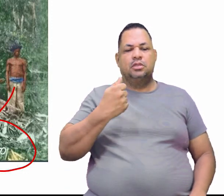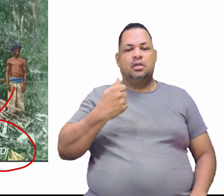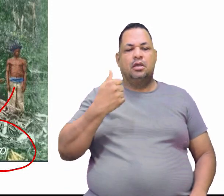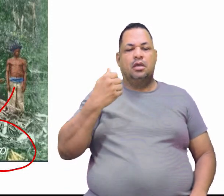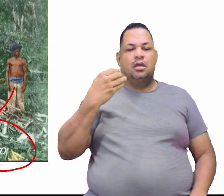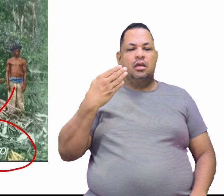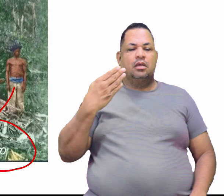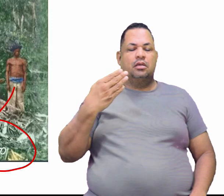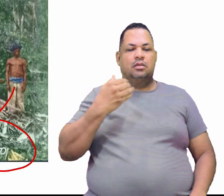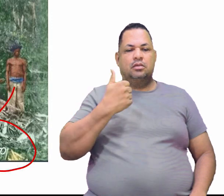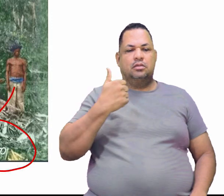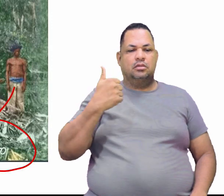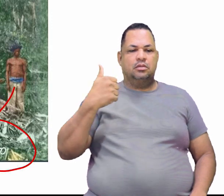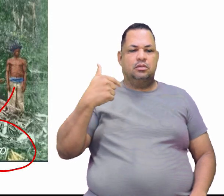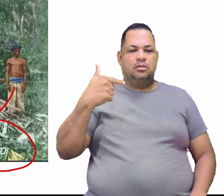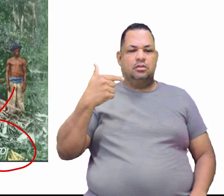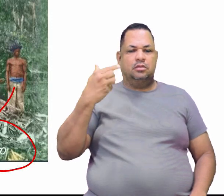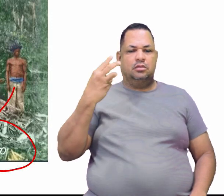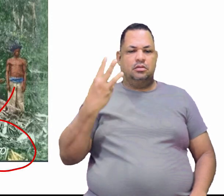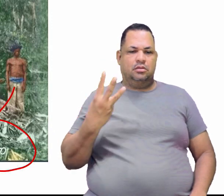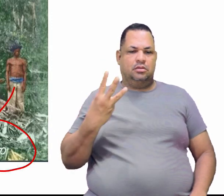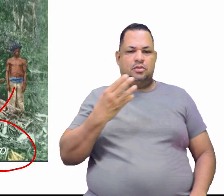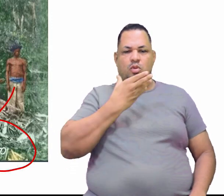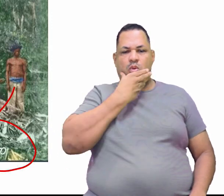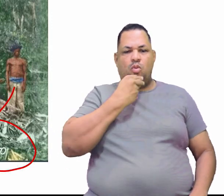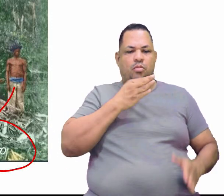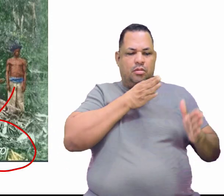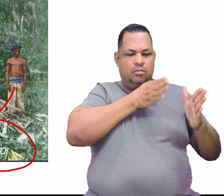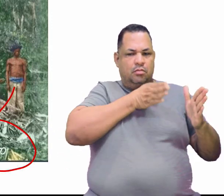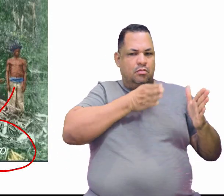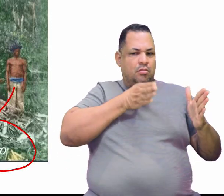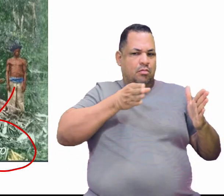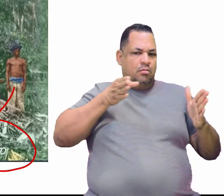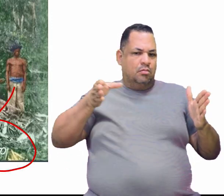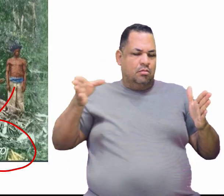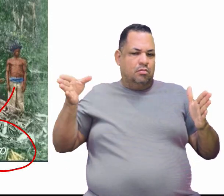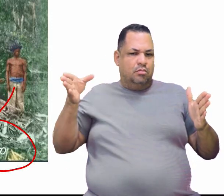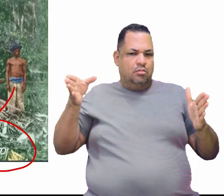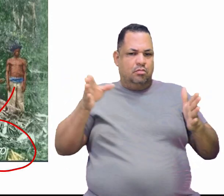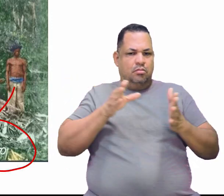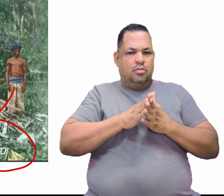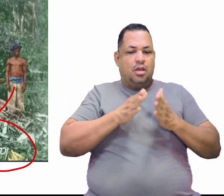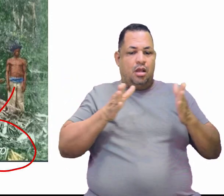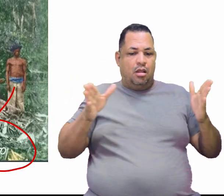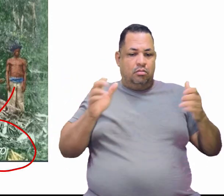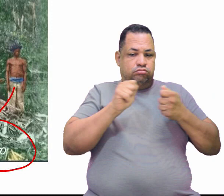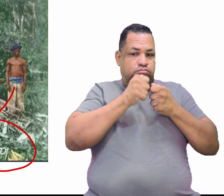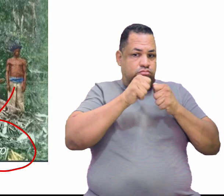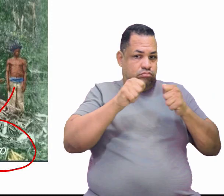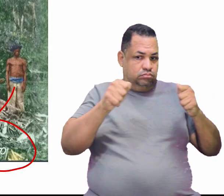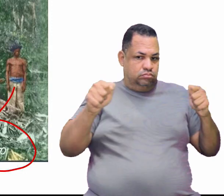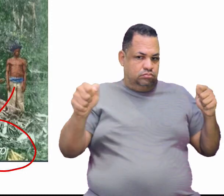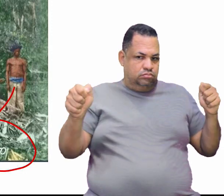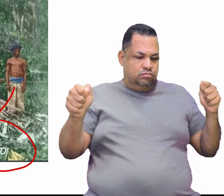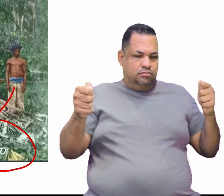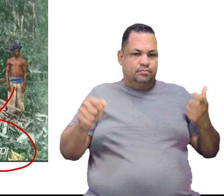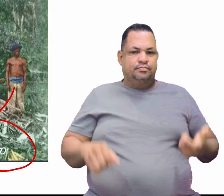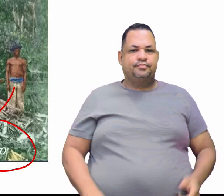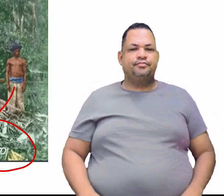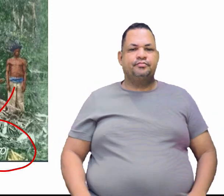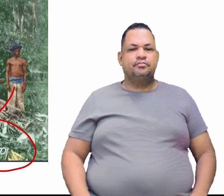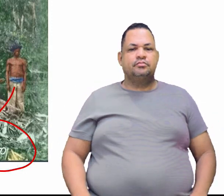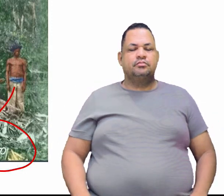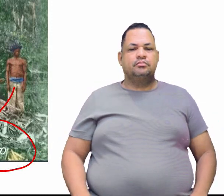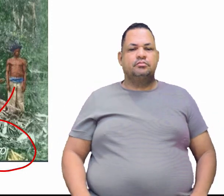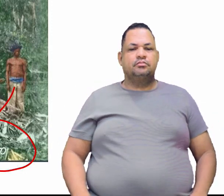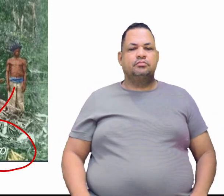12, 13 homens assim emparelhados, né? Olha só a largura. Então, eu vou